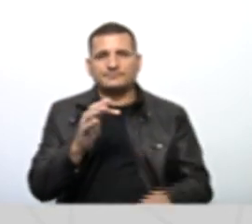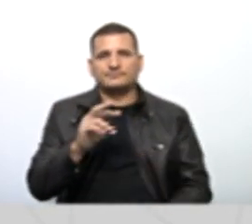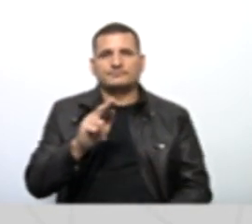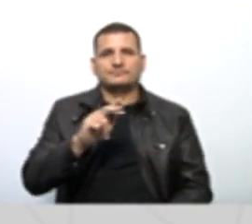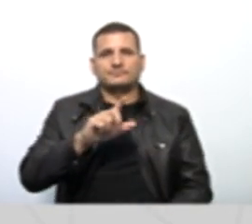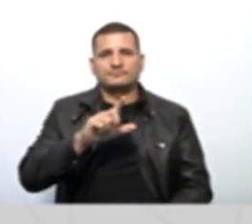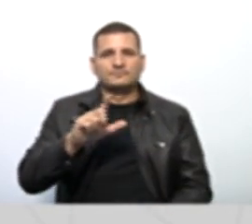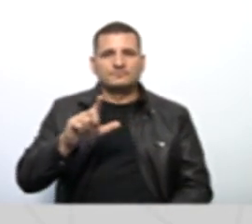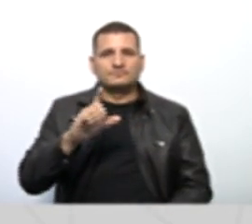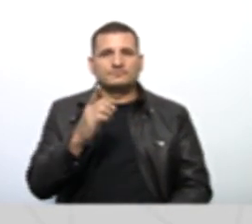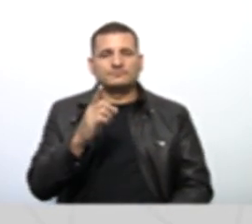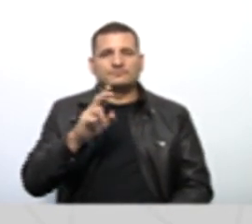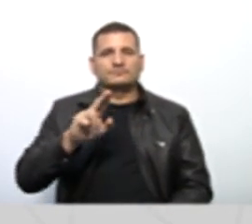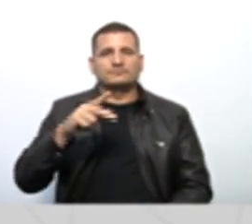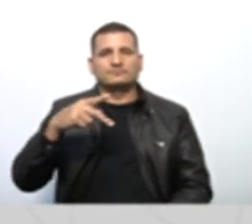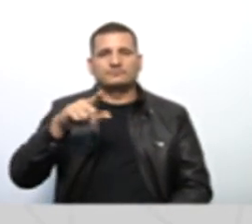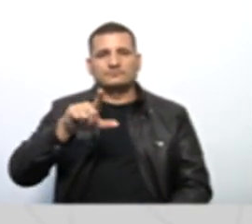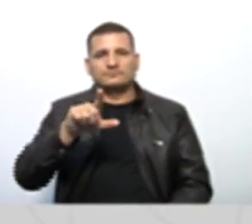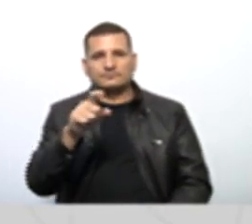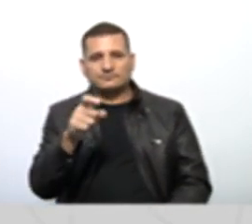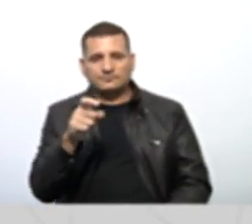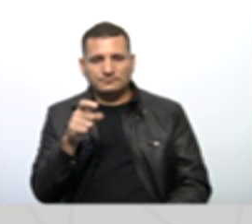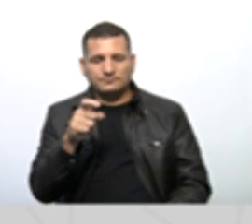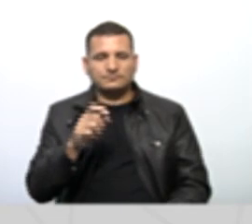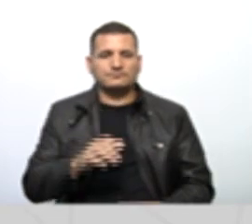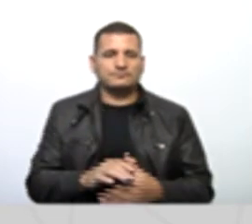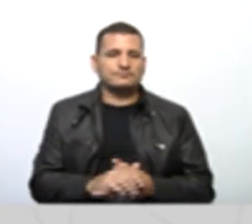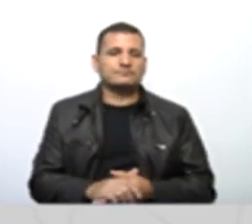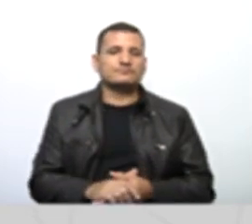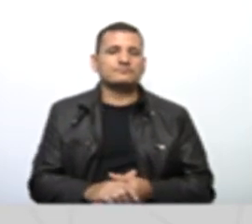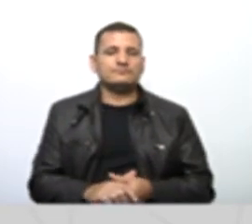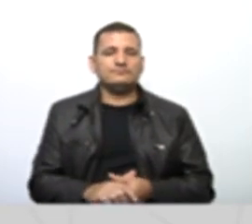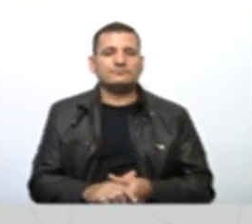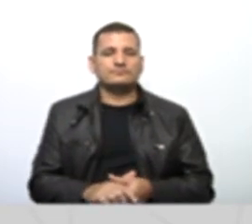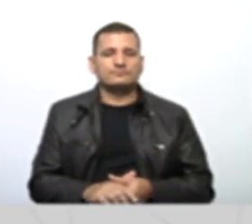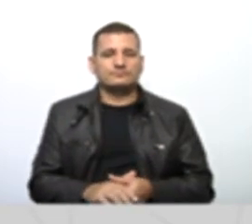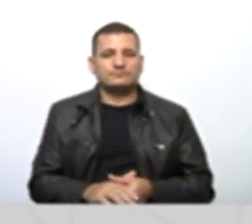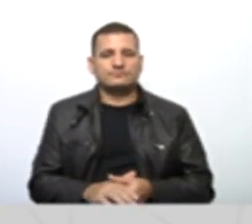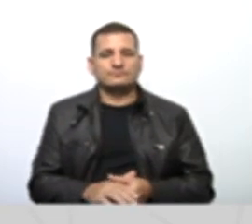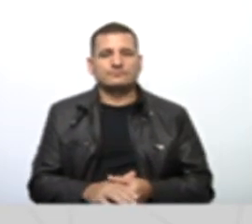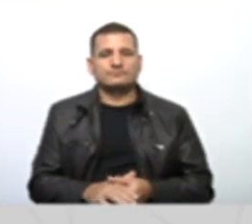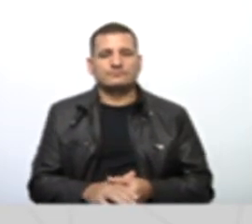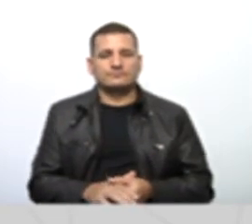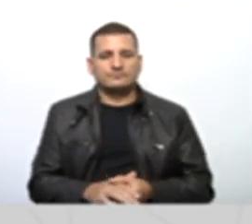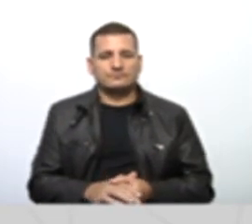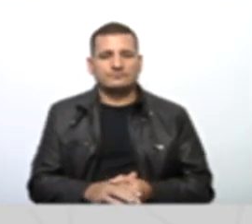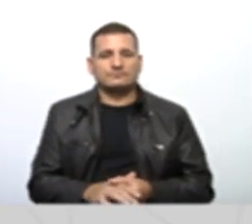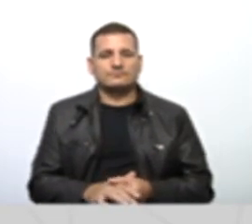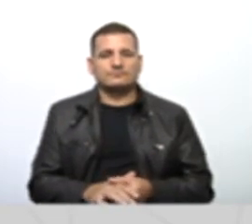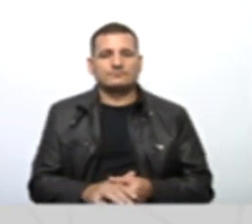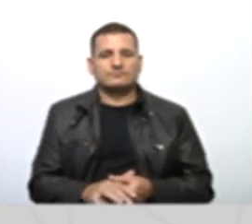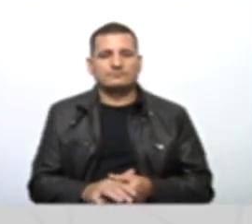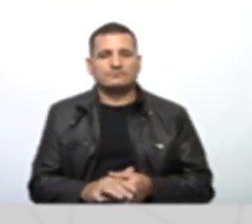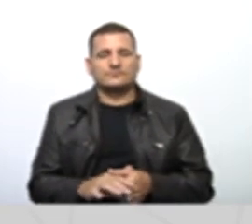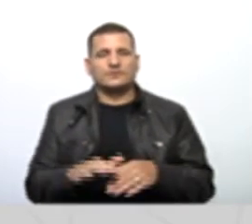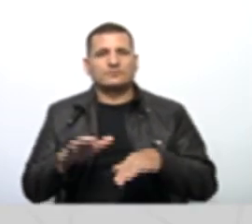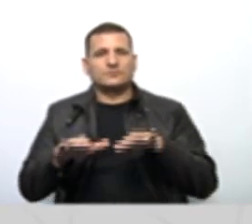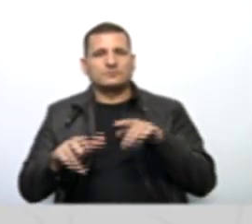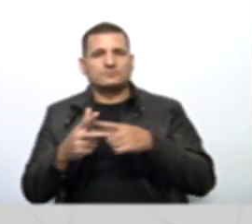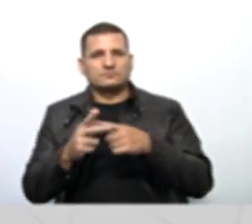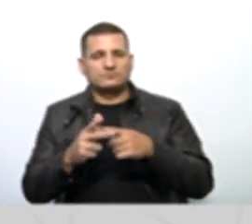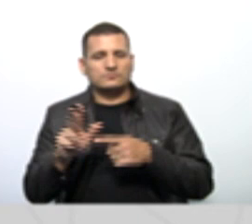pessoal ok ea transmissão pode ser configurado de acordo com o usuário e outra aqui ou não também